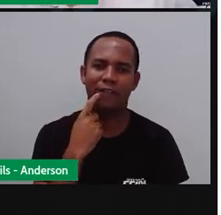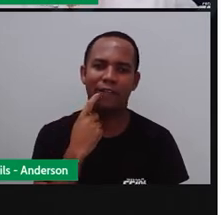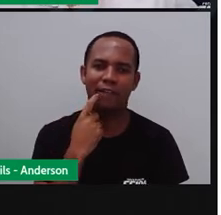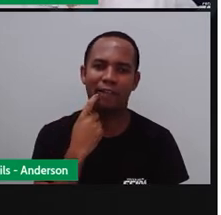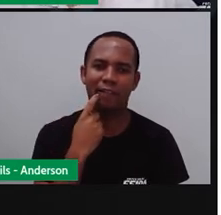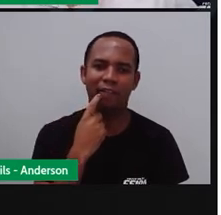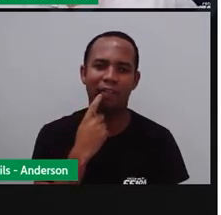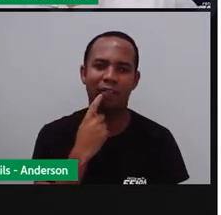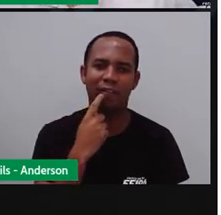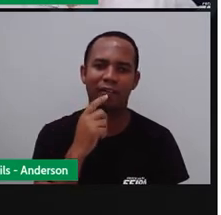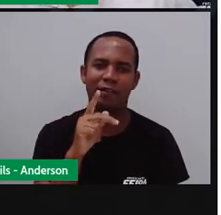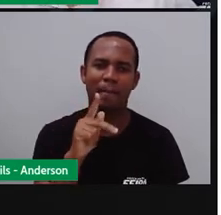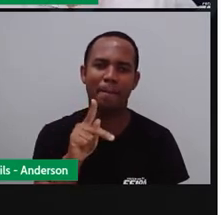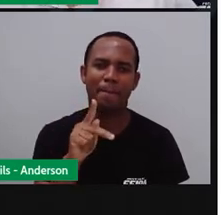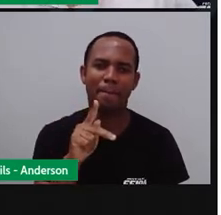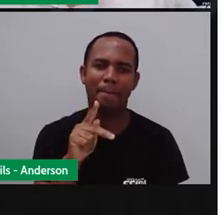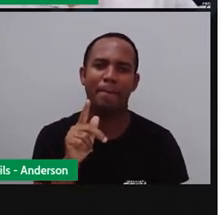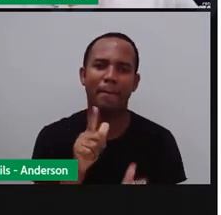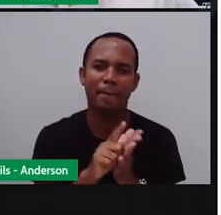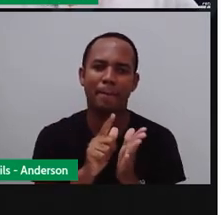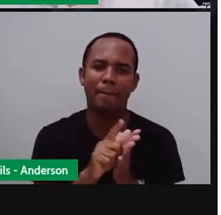Papel.